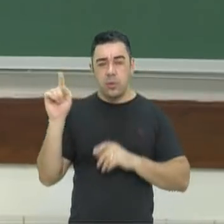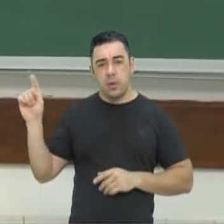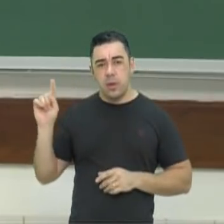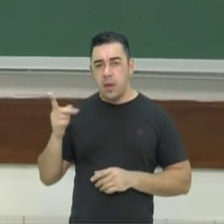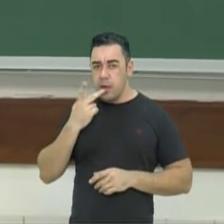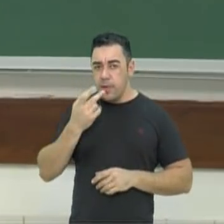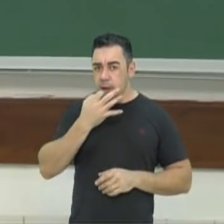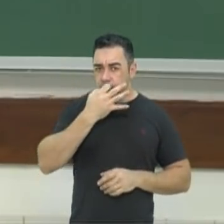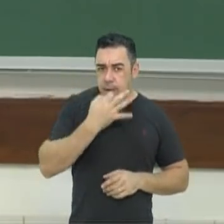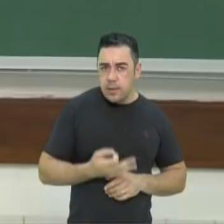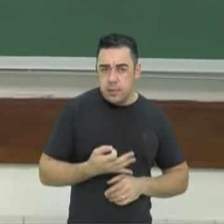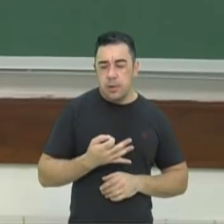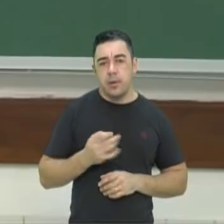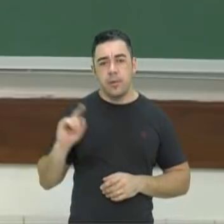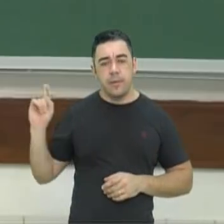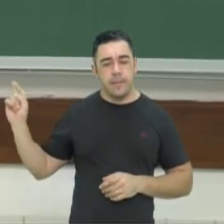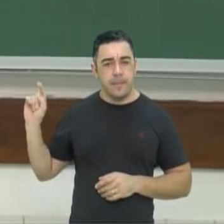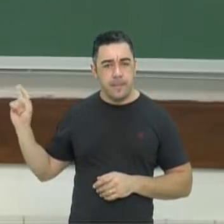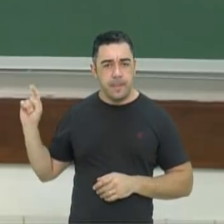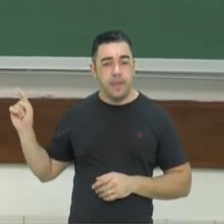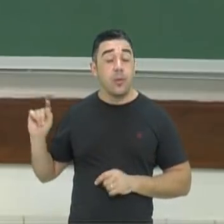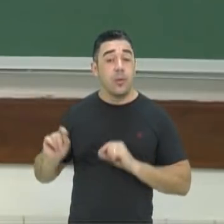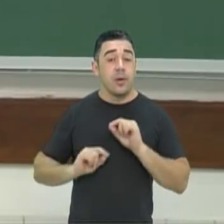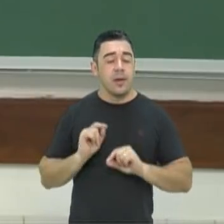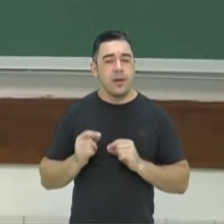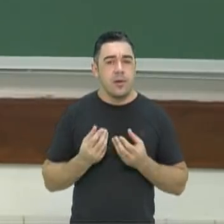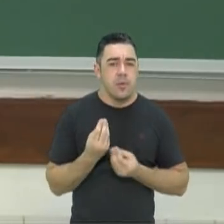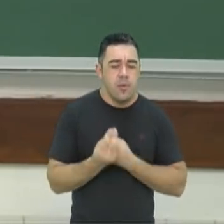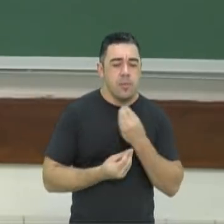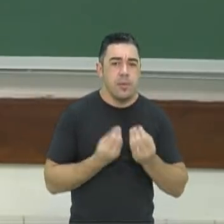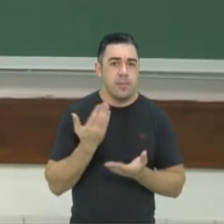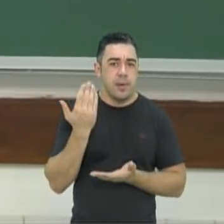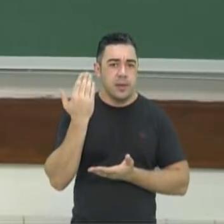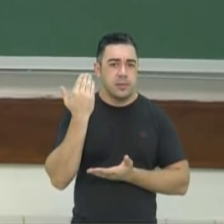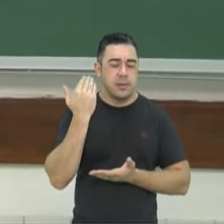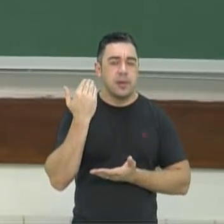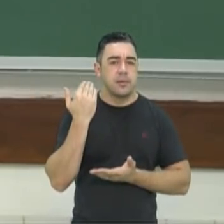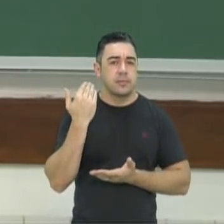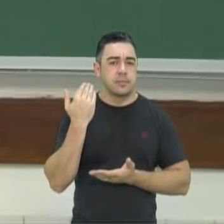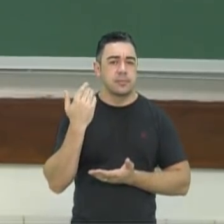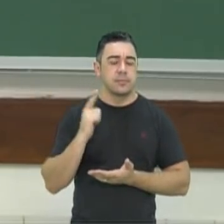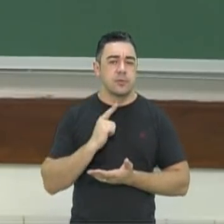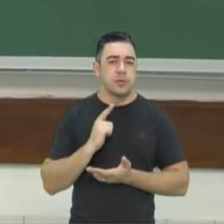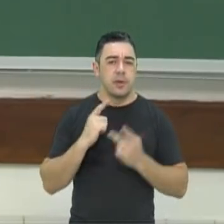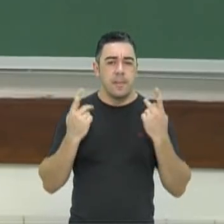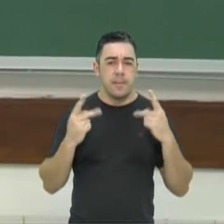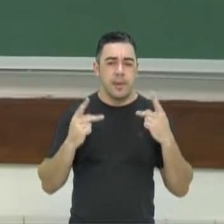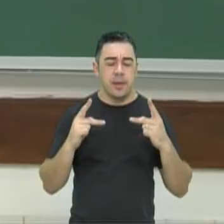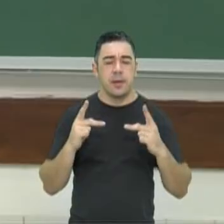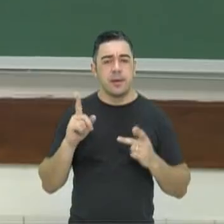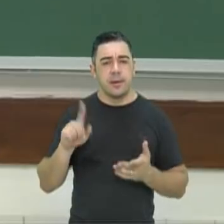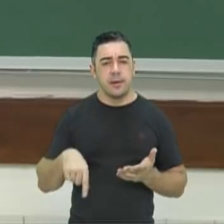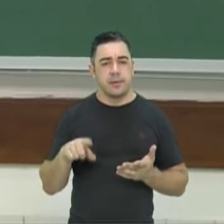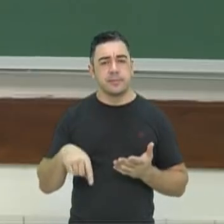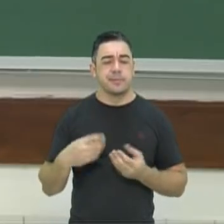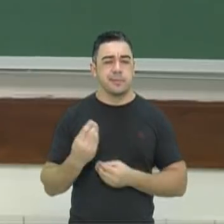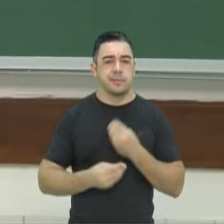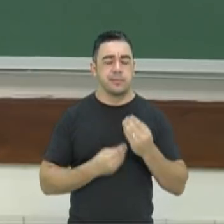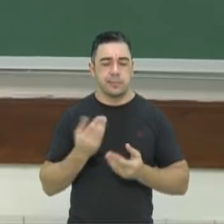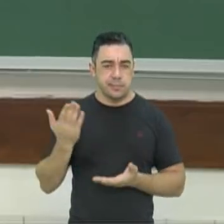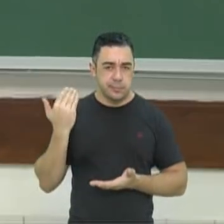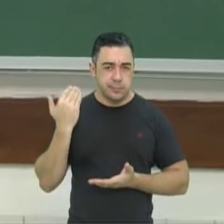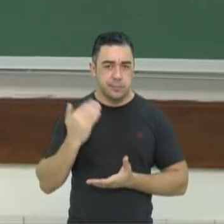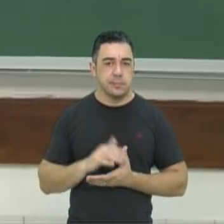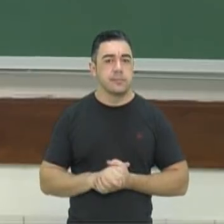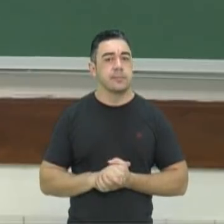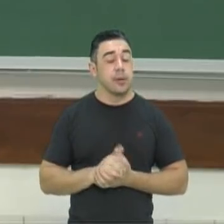sua crítica, fazer a crítica ali a respeito de como é falado, né, esses sermões são falados.